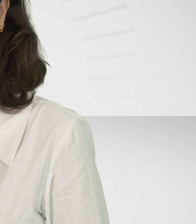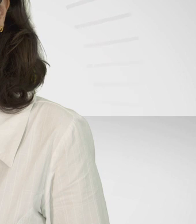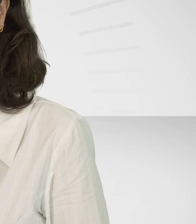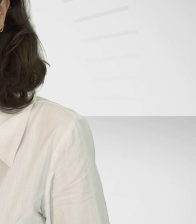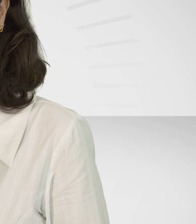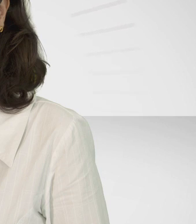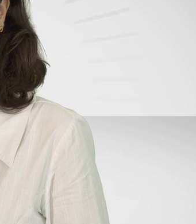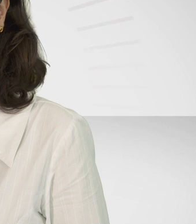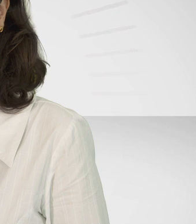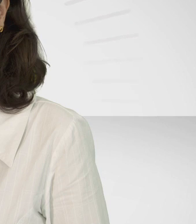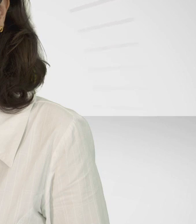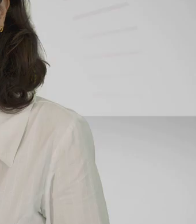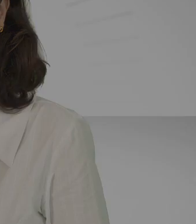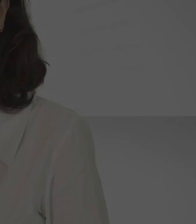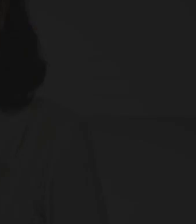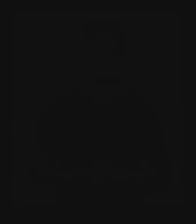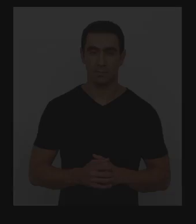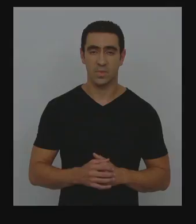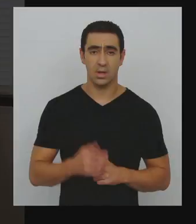Legenda